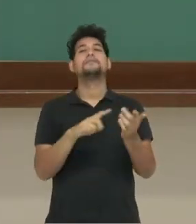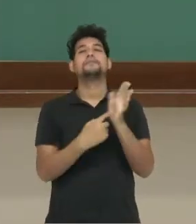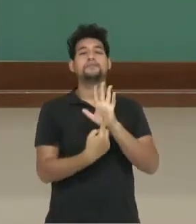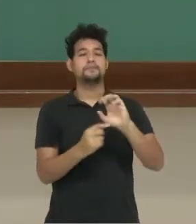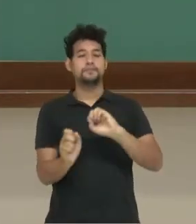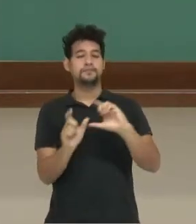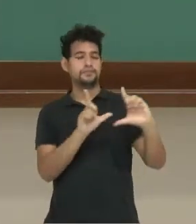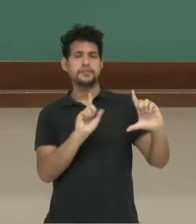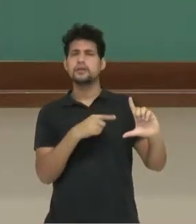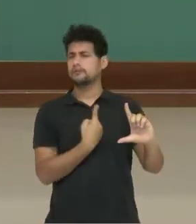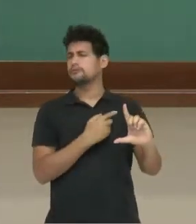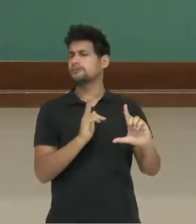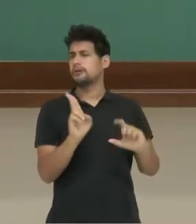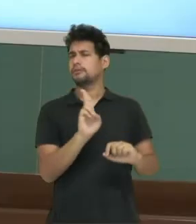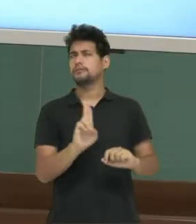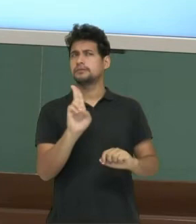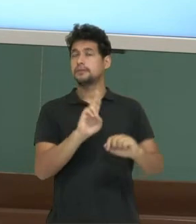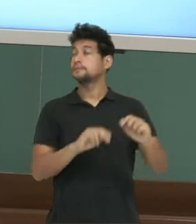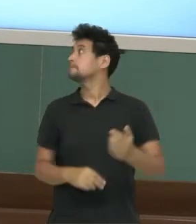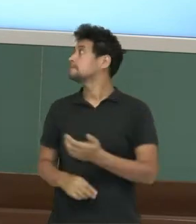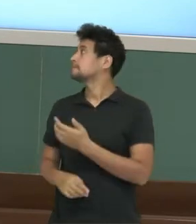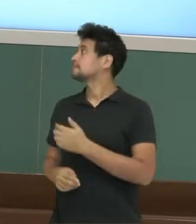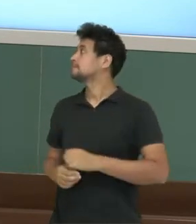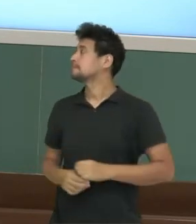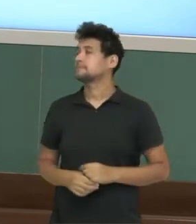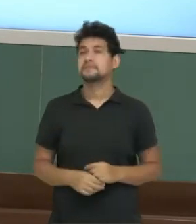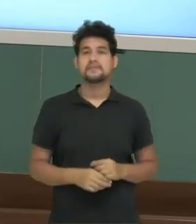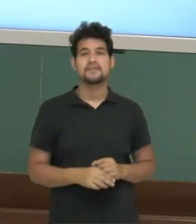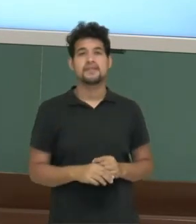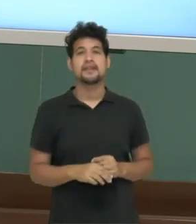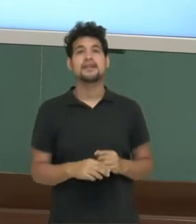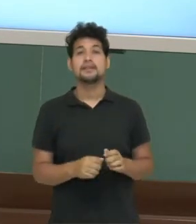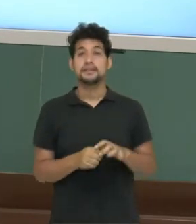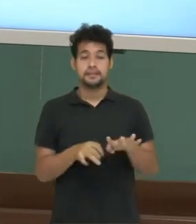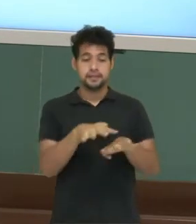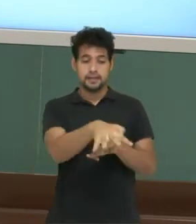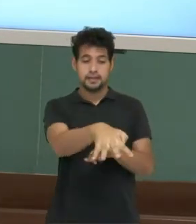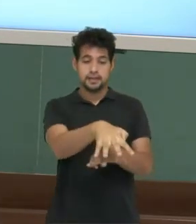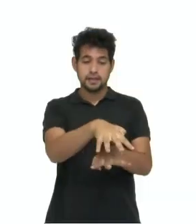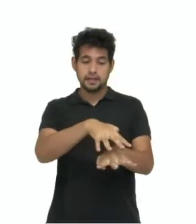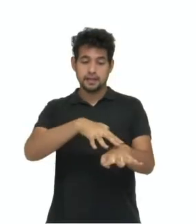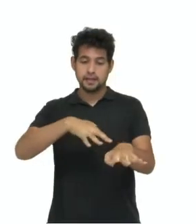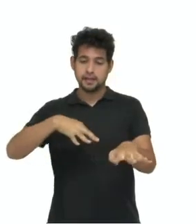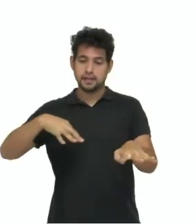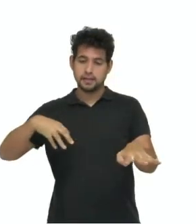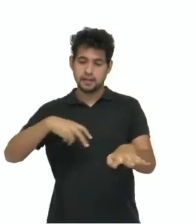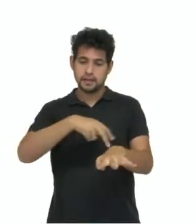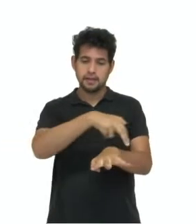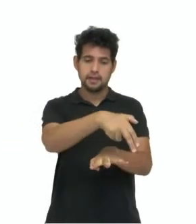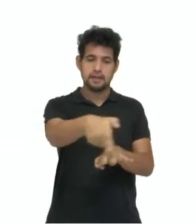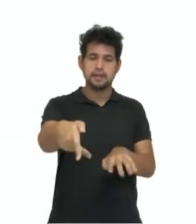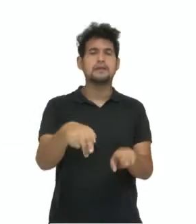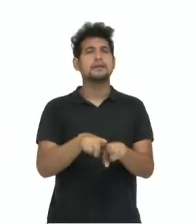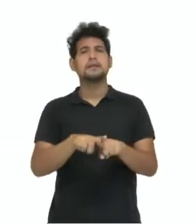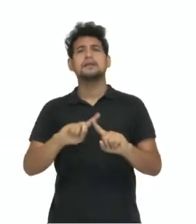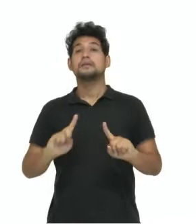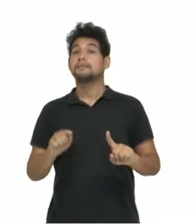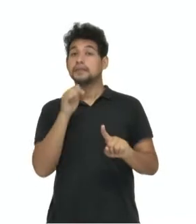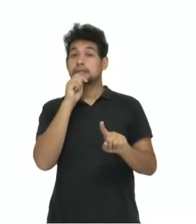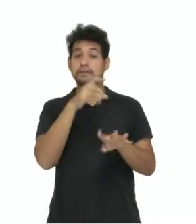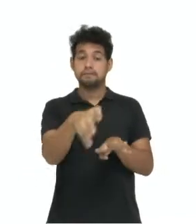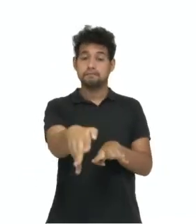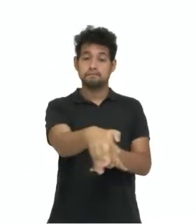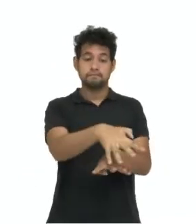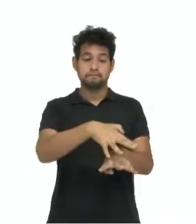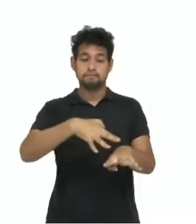gente já usou aqui, que é a nossa pista de atletismo. Então, na pista